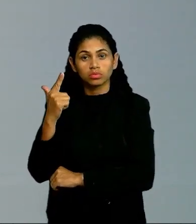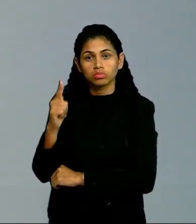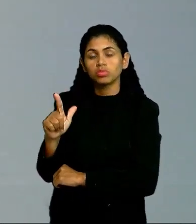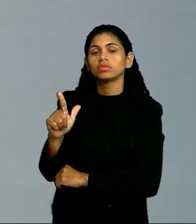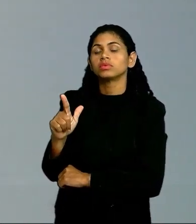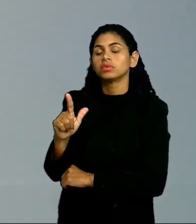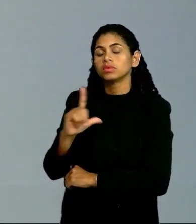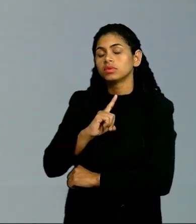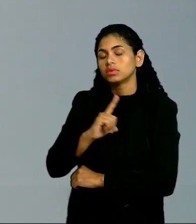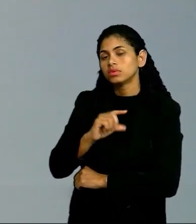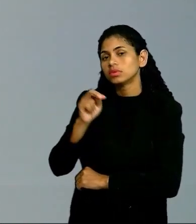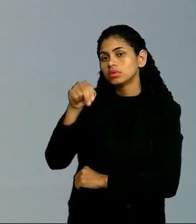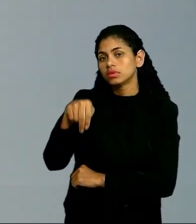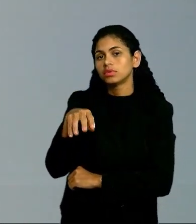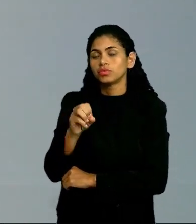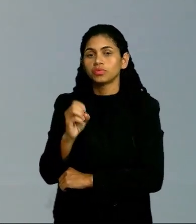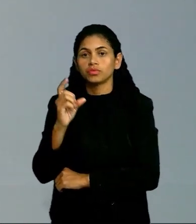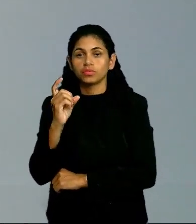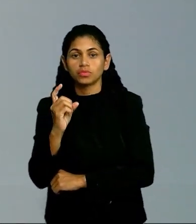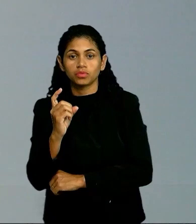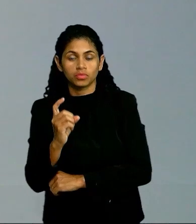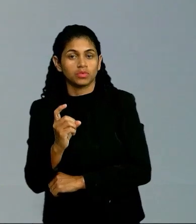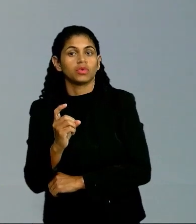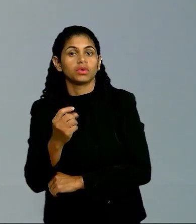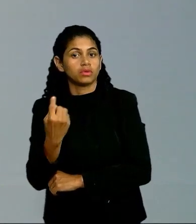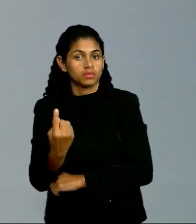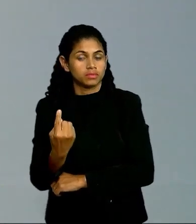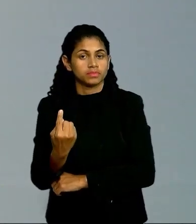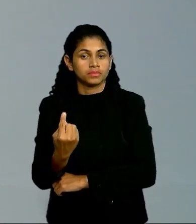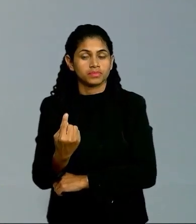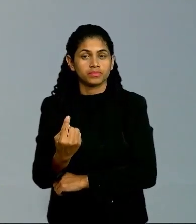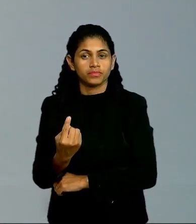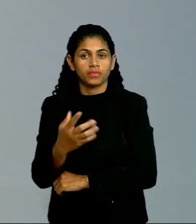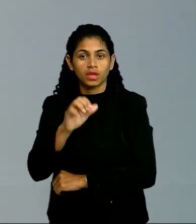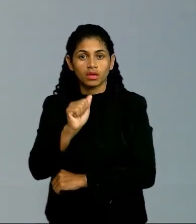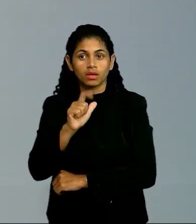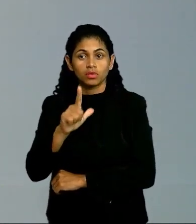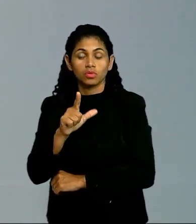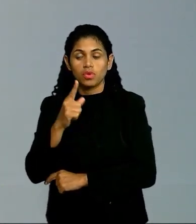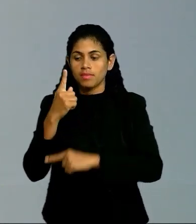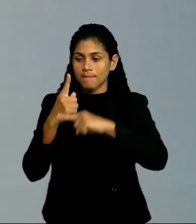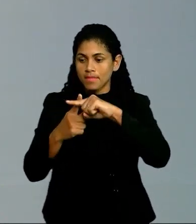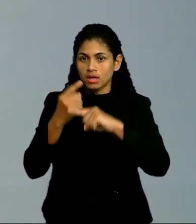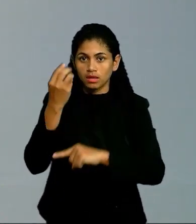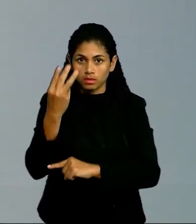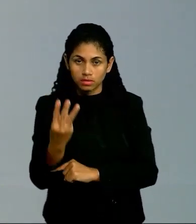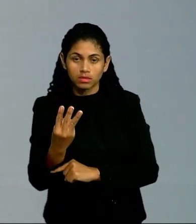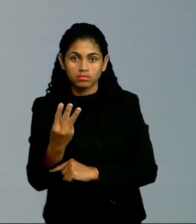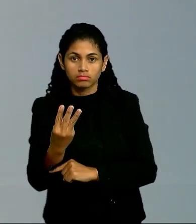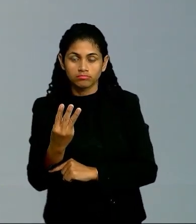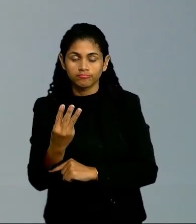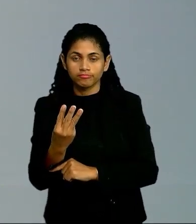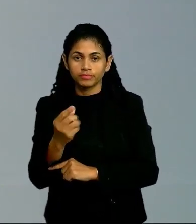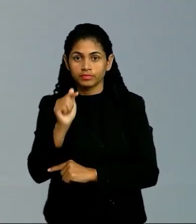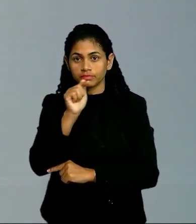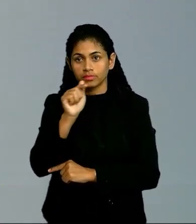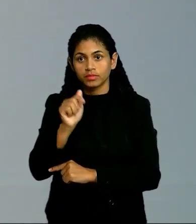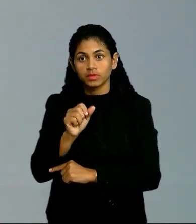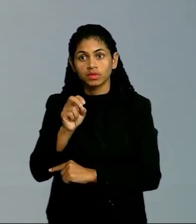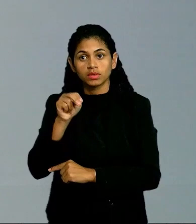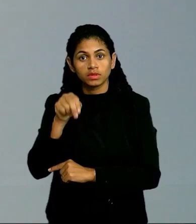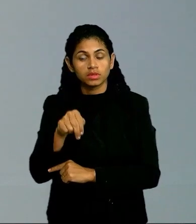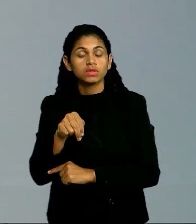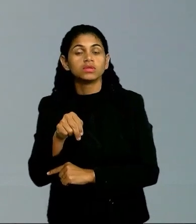número de oxidação do alumínio, esse número de oxidação será sempre mais 3. A mesma coisa para o zinco e para a